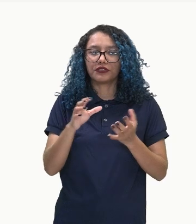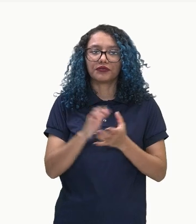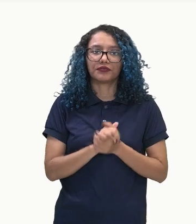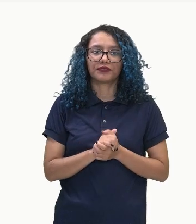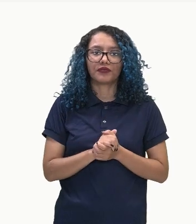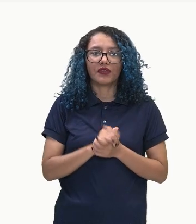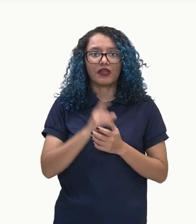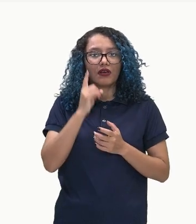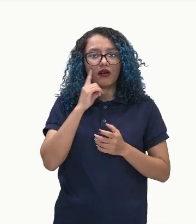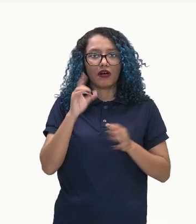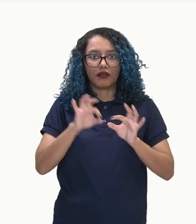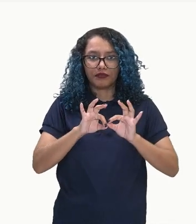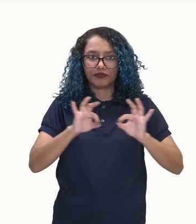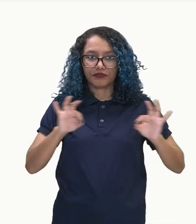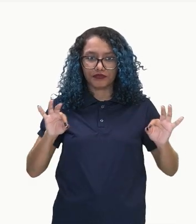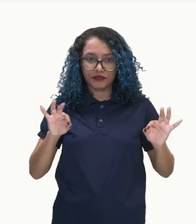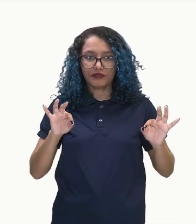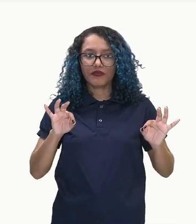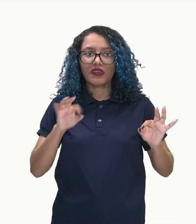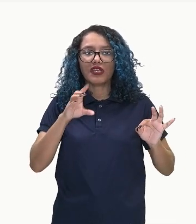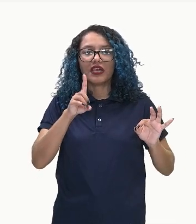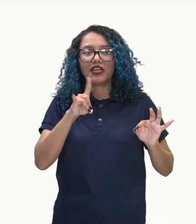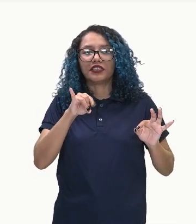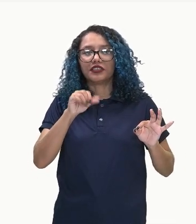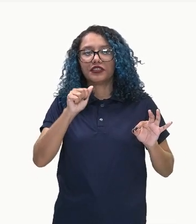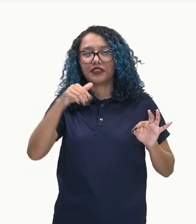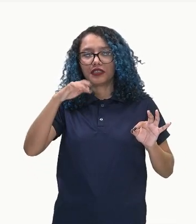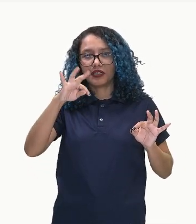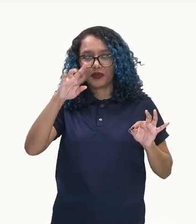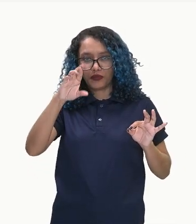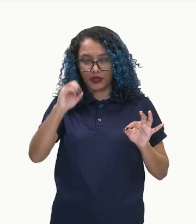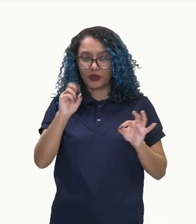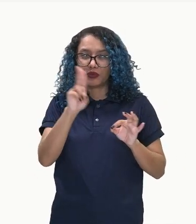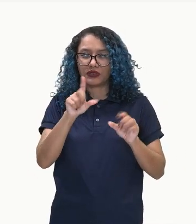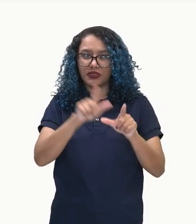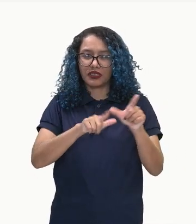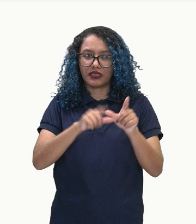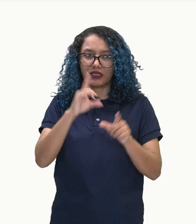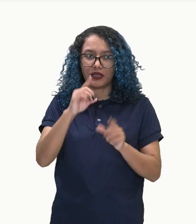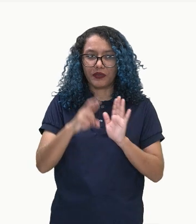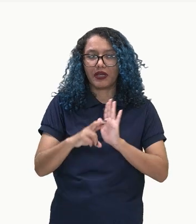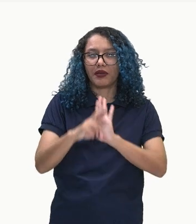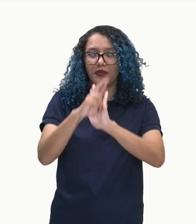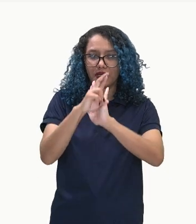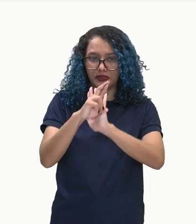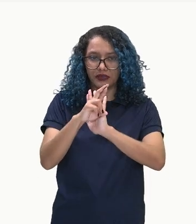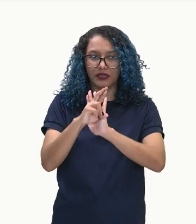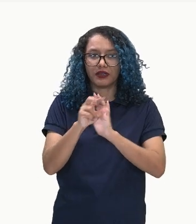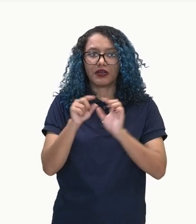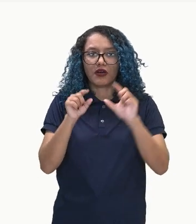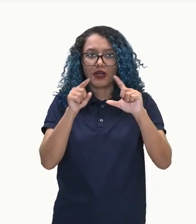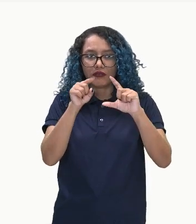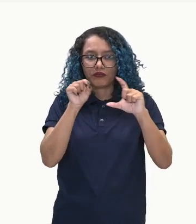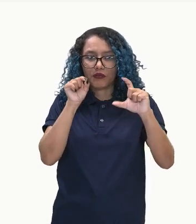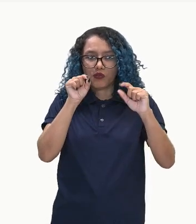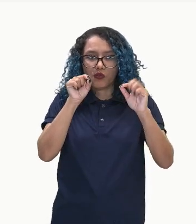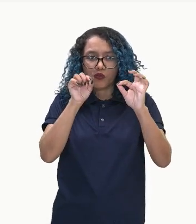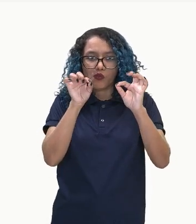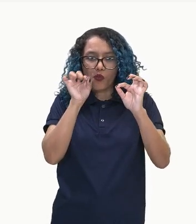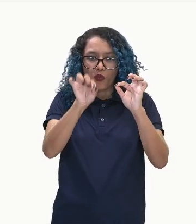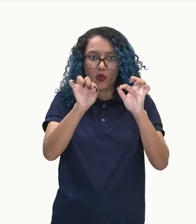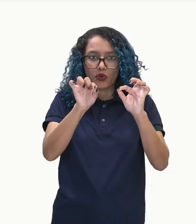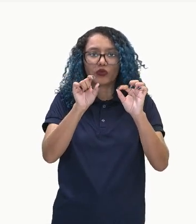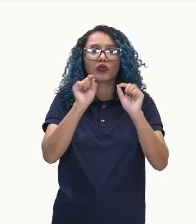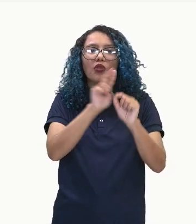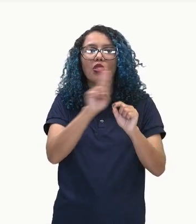de diâmetro e representamos pela letra D, certo? Esse pontinho aqui no meio, claro, é muito lógico, nós chamamos ele de centro,